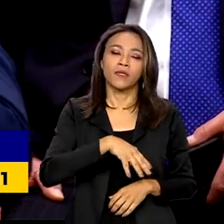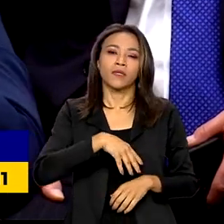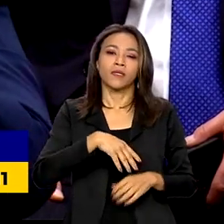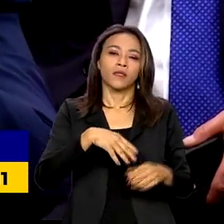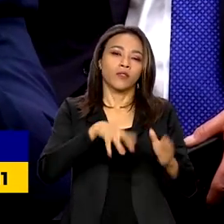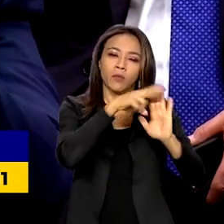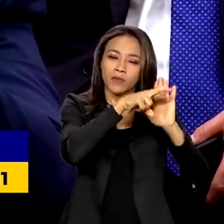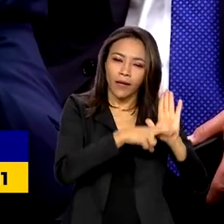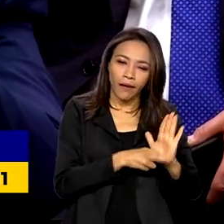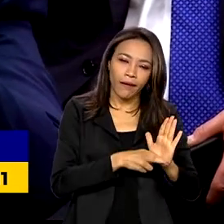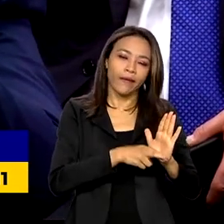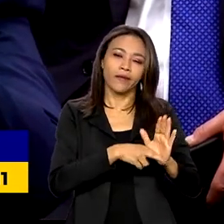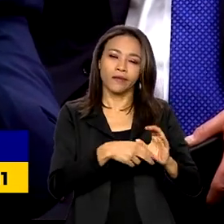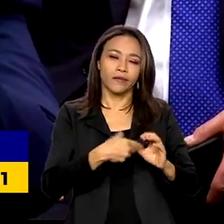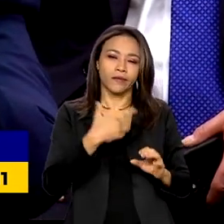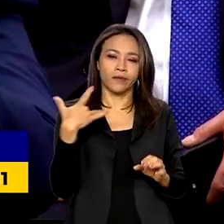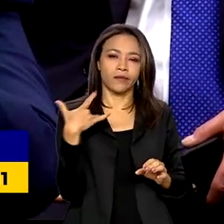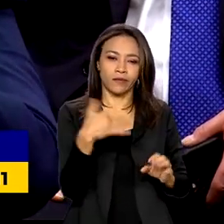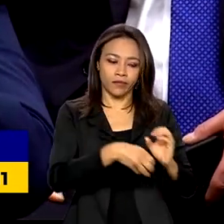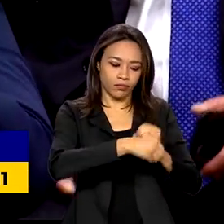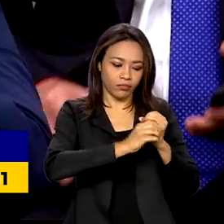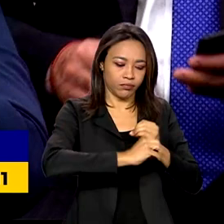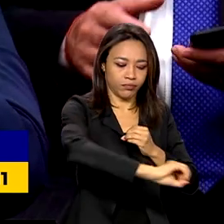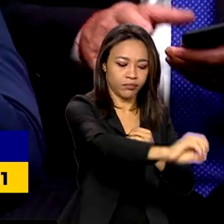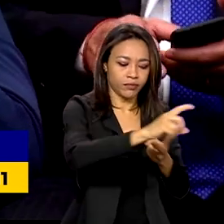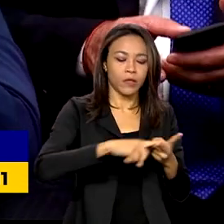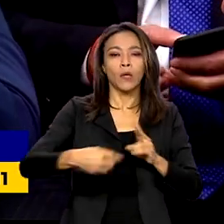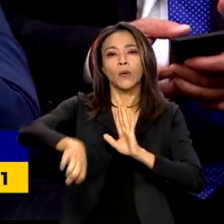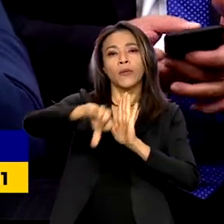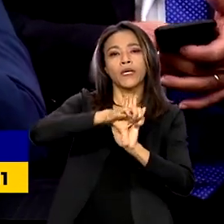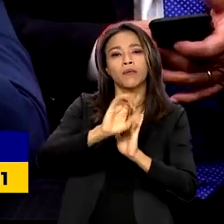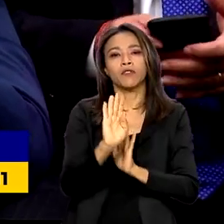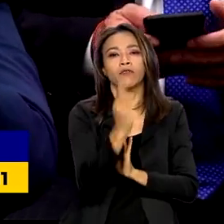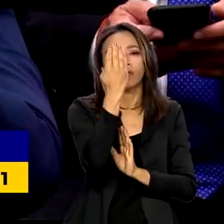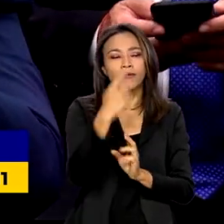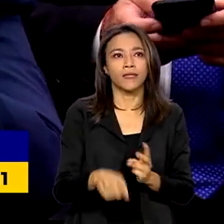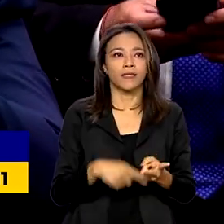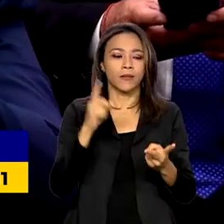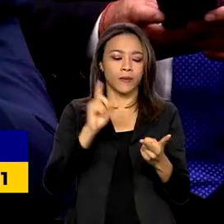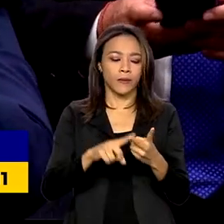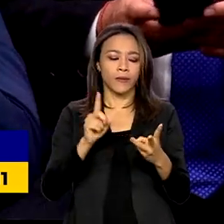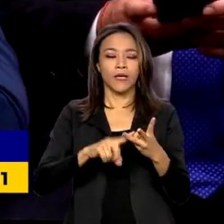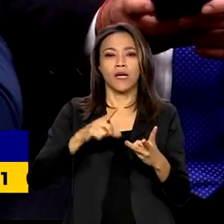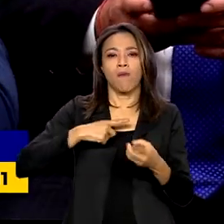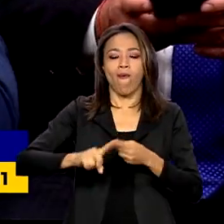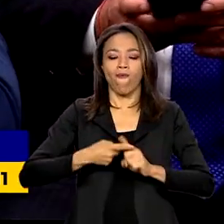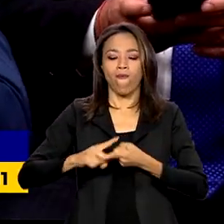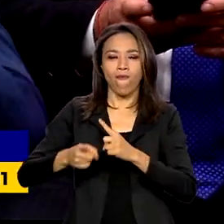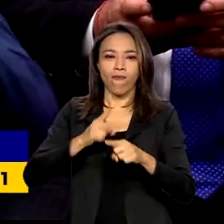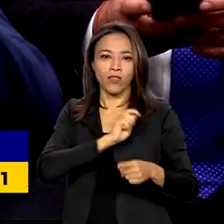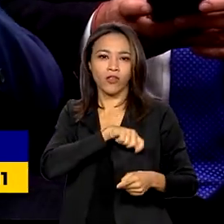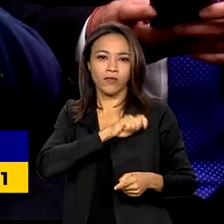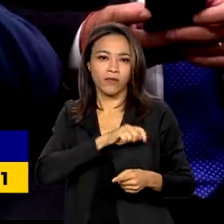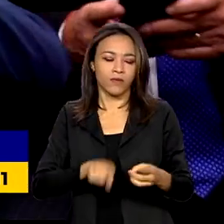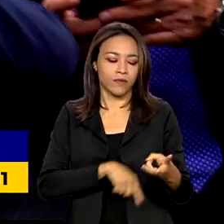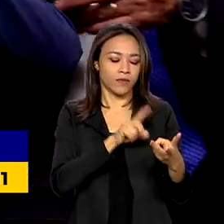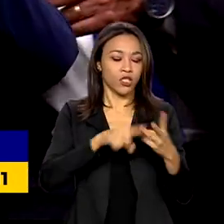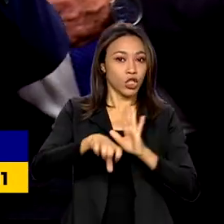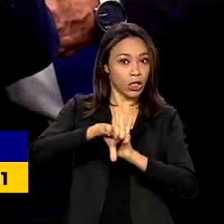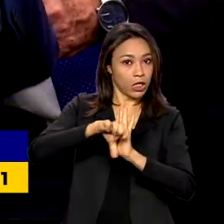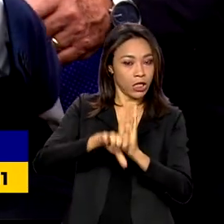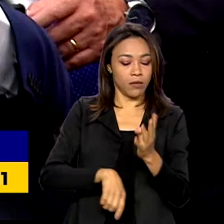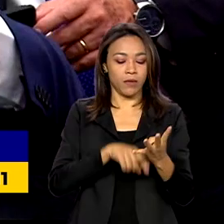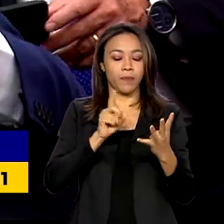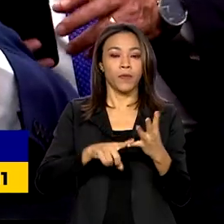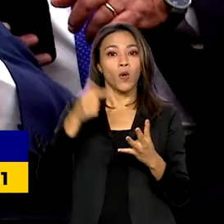sanitária se você tem um crime de falsificação se você tem uma associação criminosa se você tem o chamado